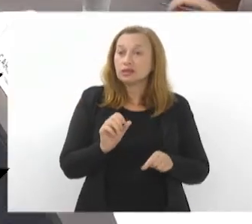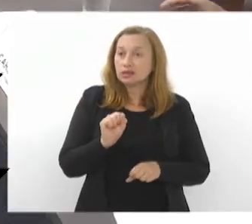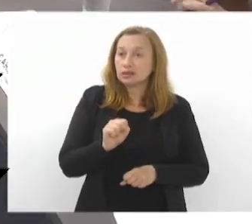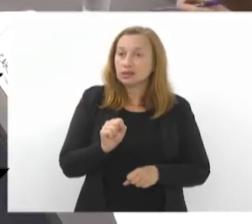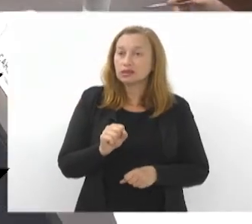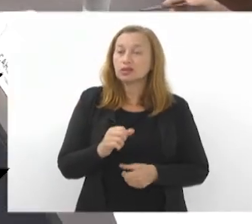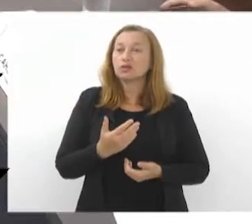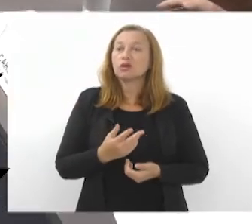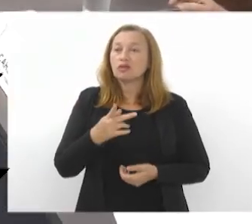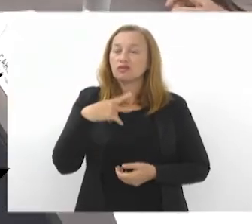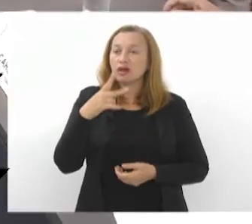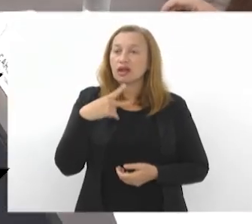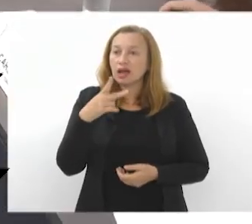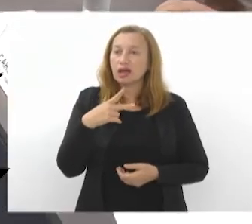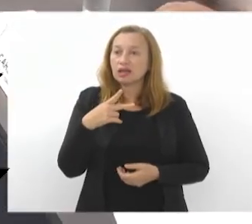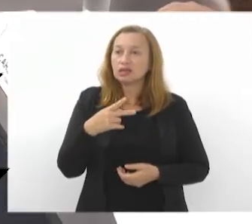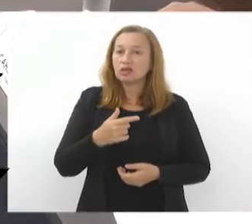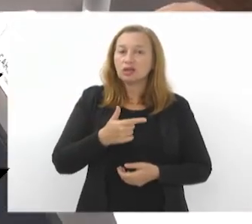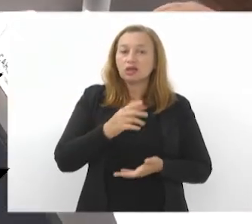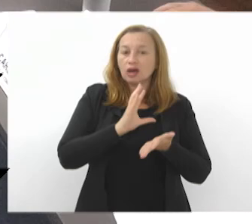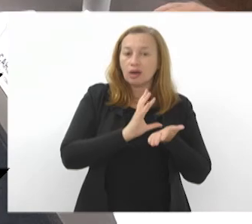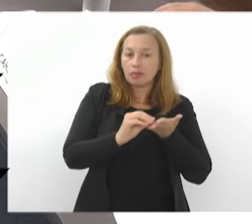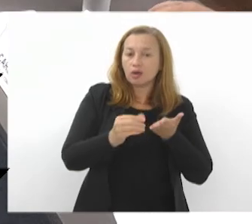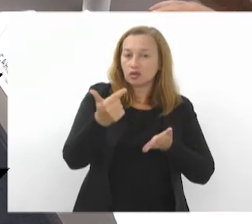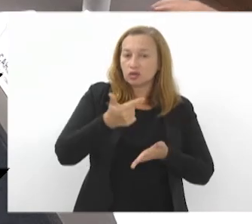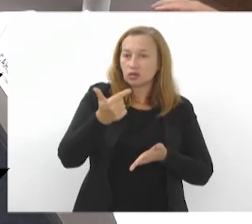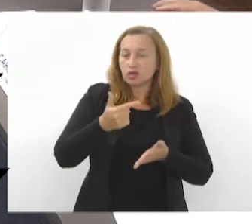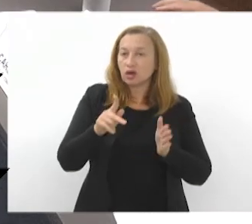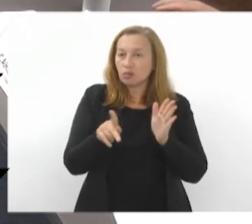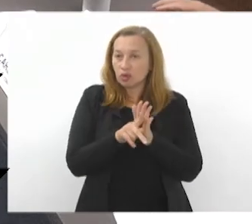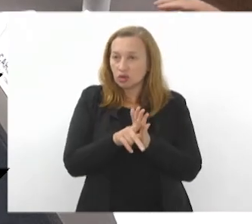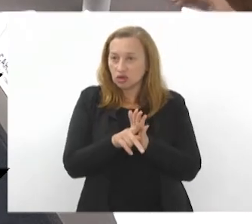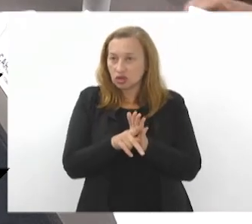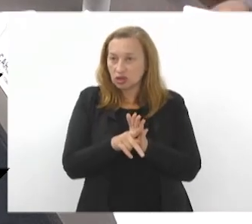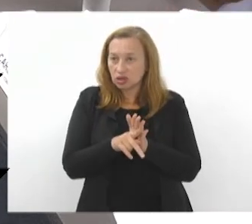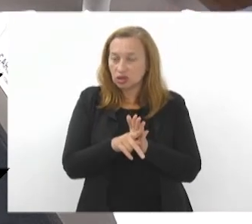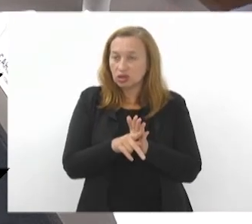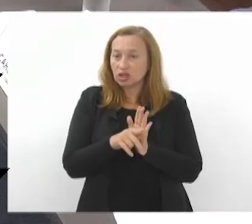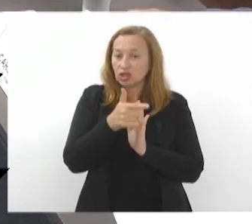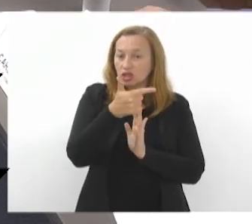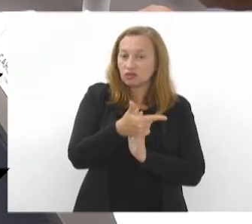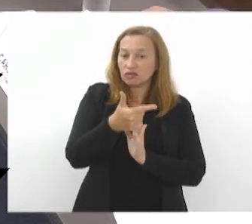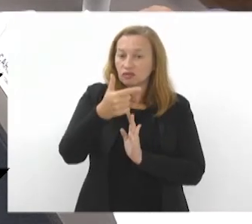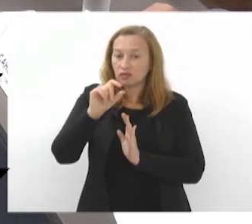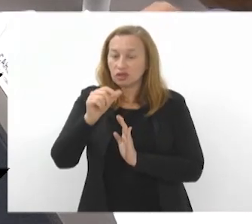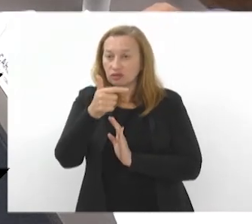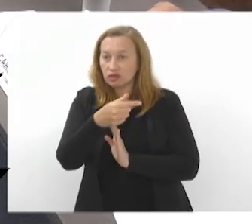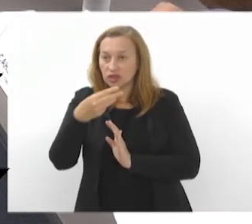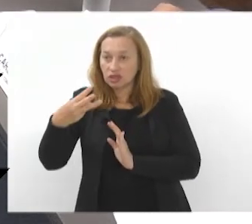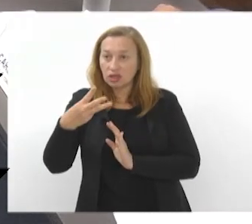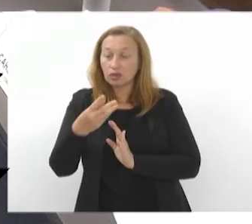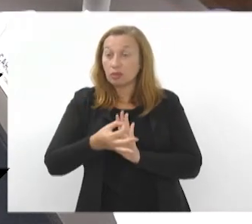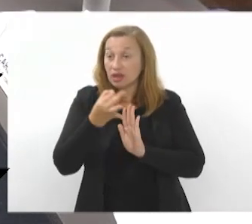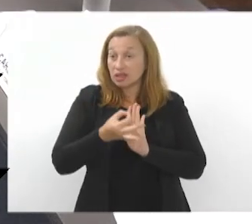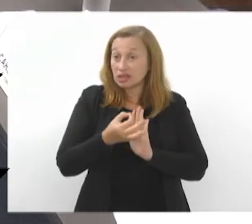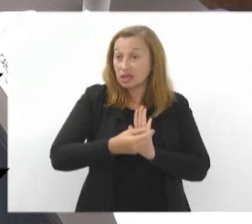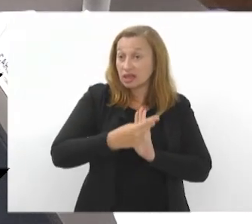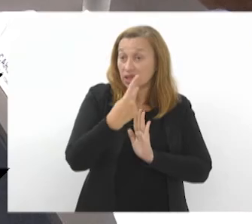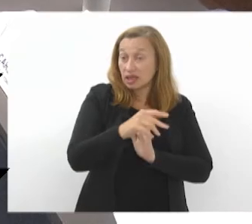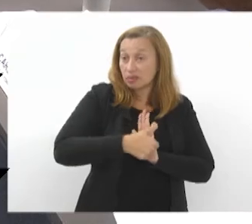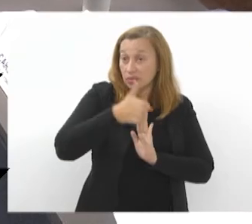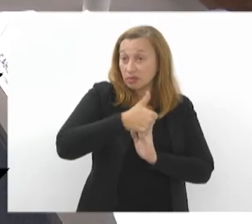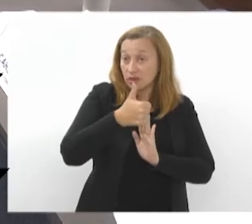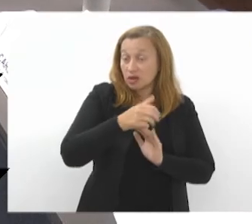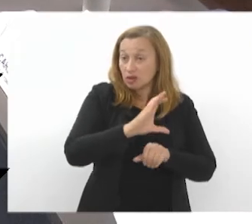como foi citado o item 2 da pauta, apesar de ser um projeto relativamente novo de 23, o primeiro parecer dele sobre constitucionalidade